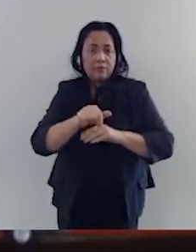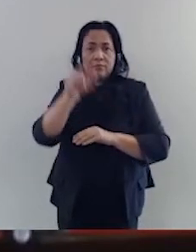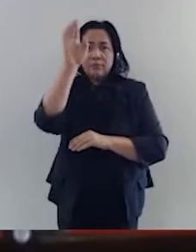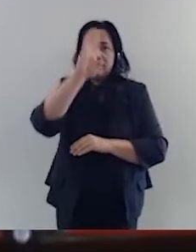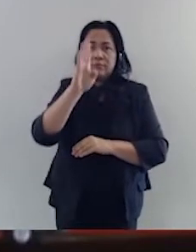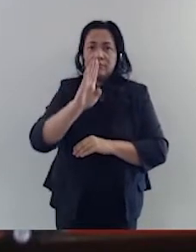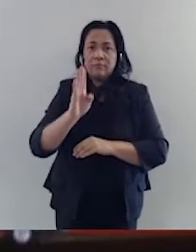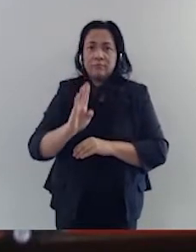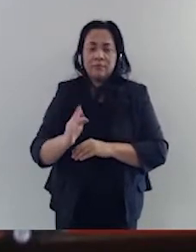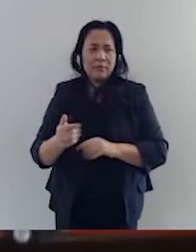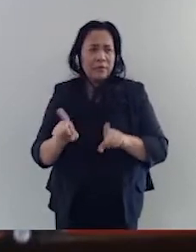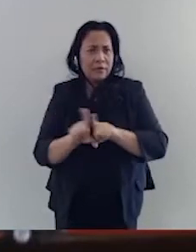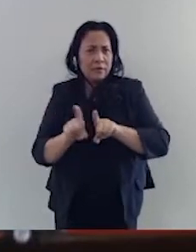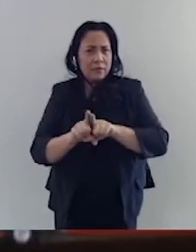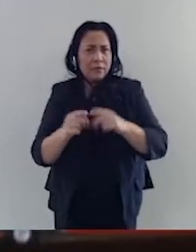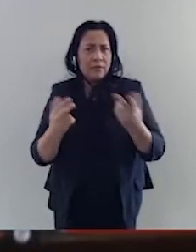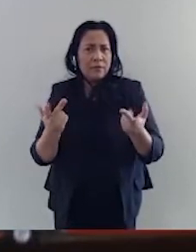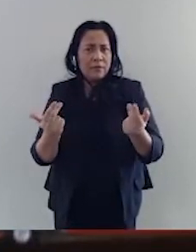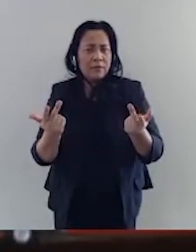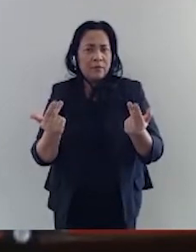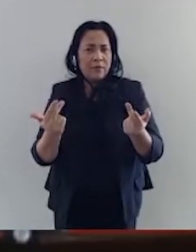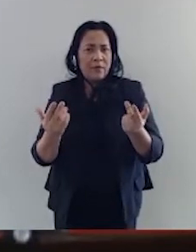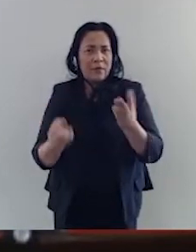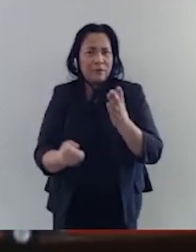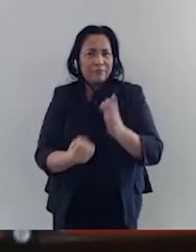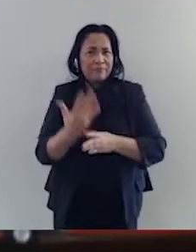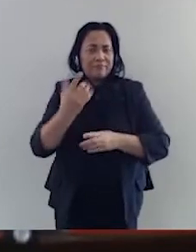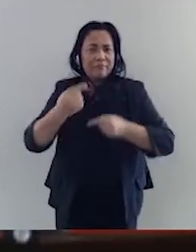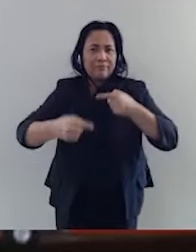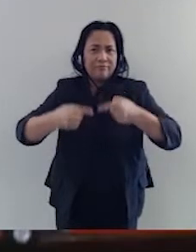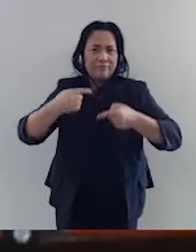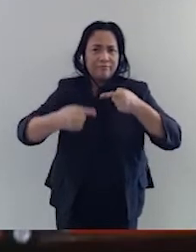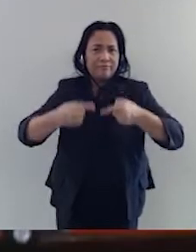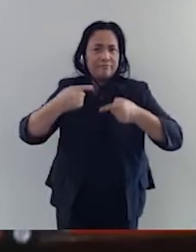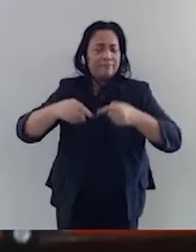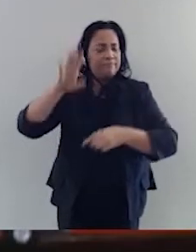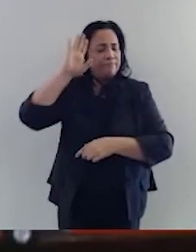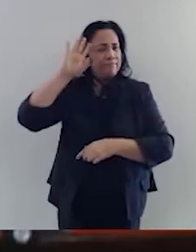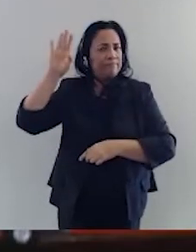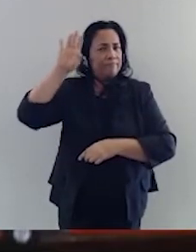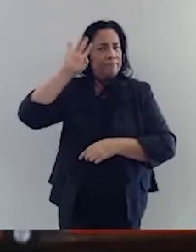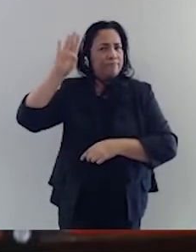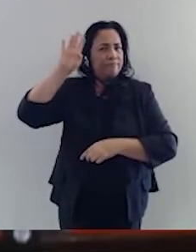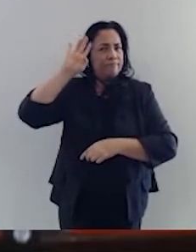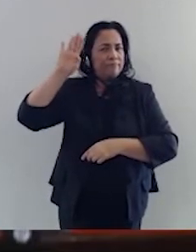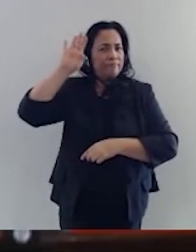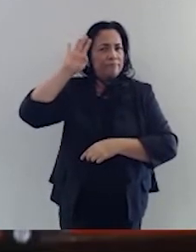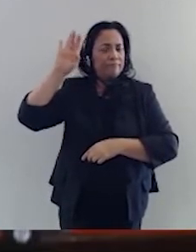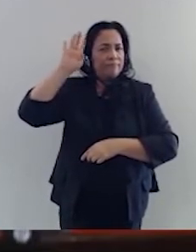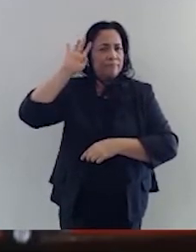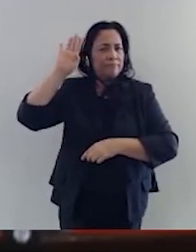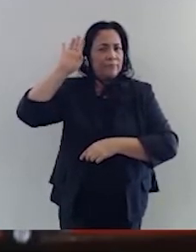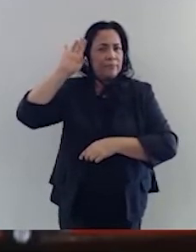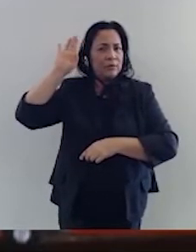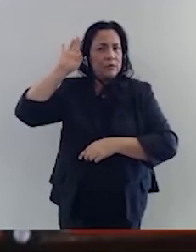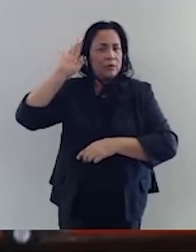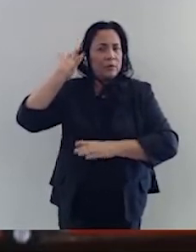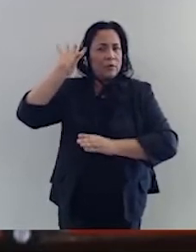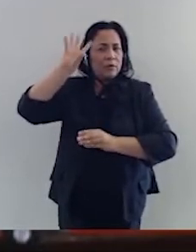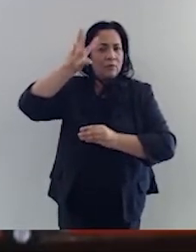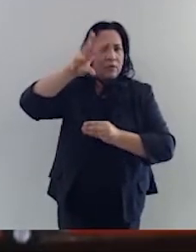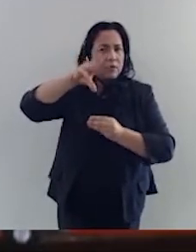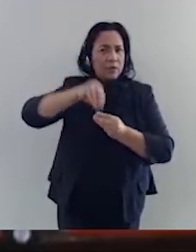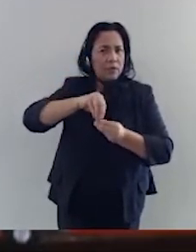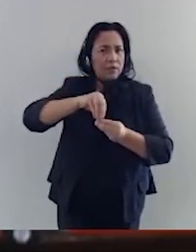produzida exatamente sob o influxo do pensamento e de ideias como as veiculadas na obra